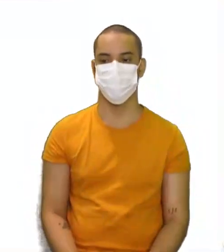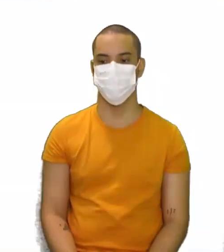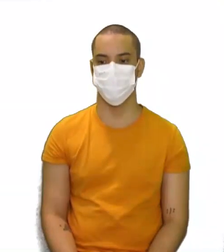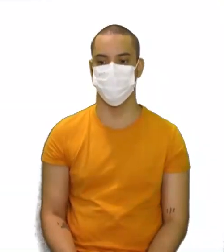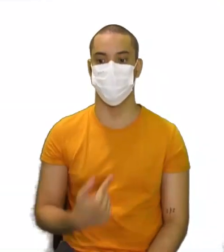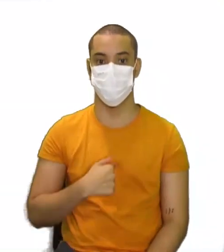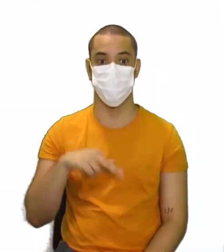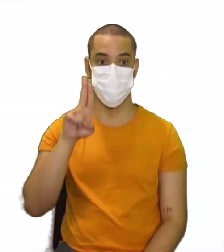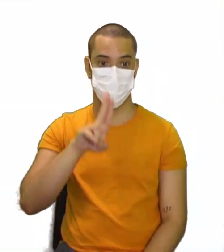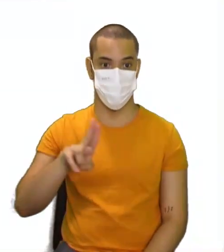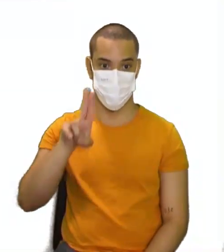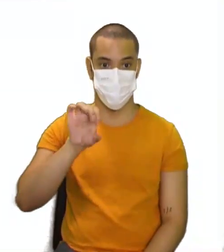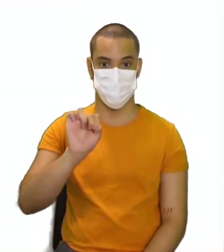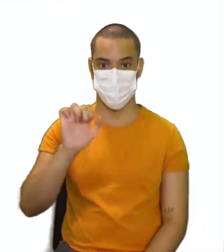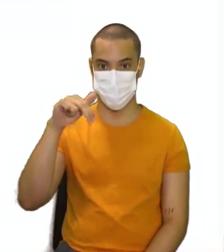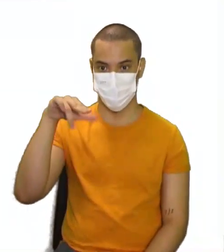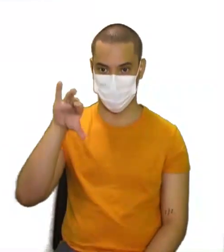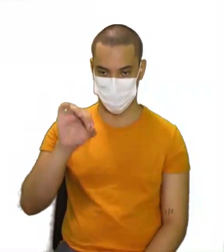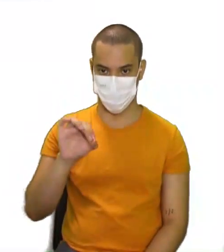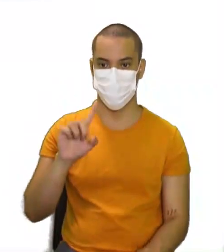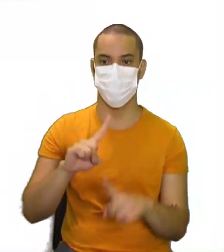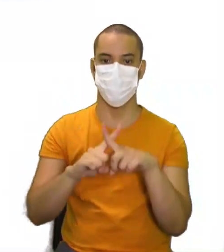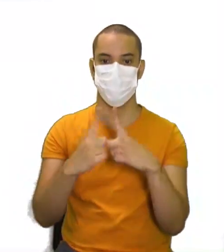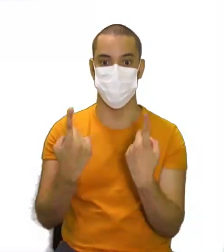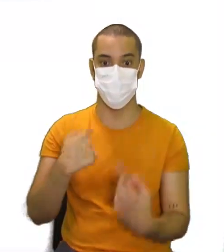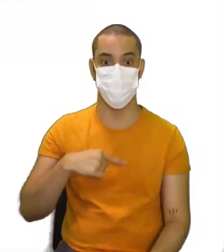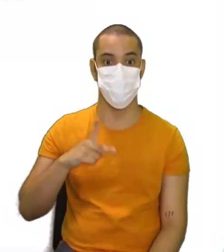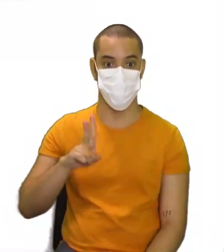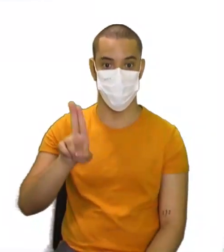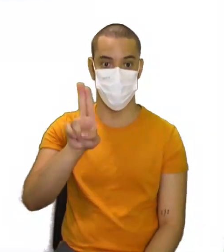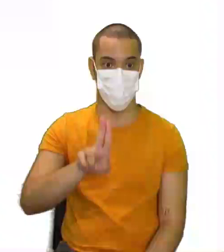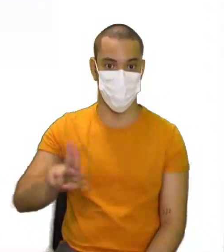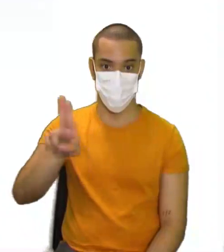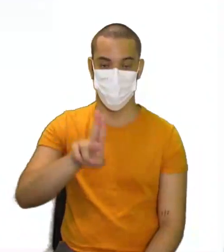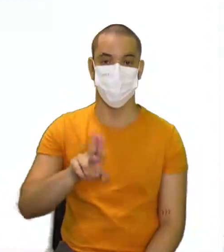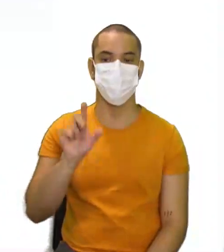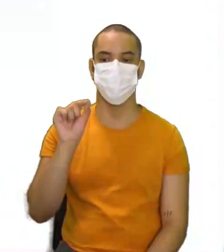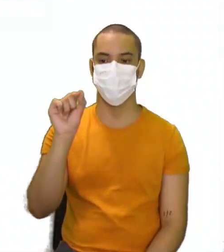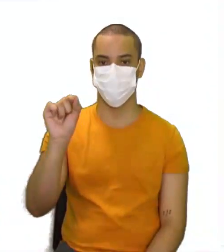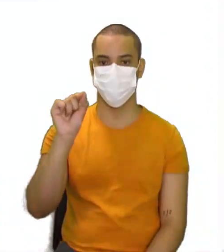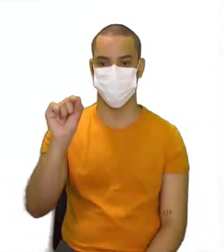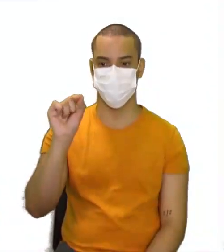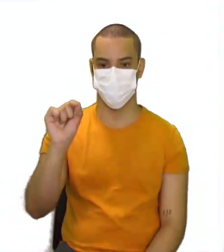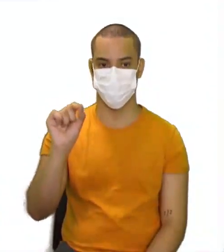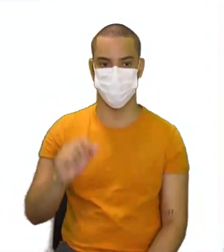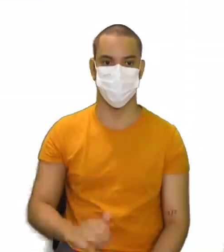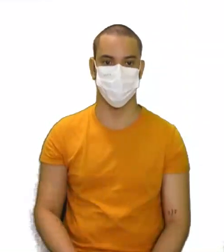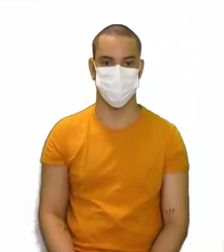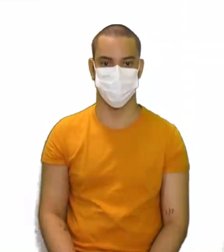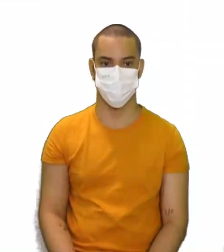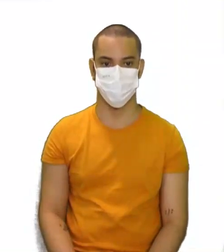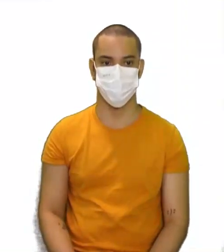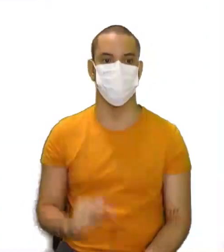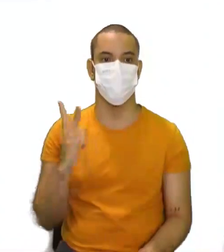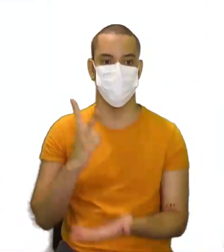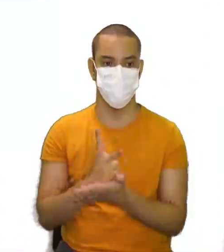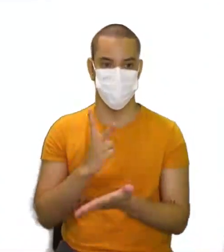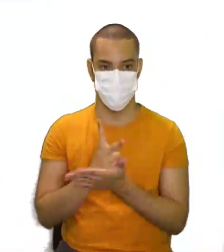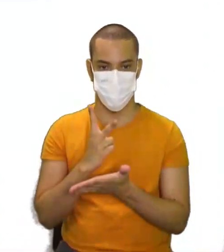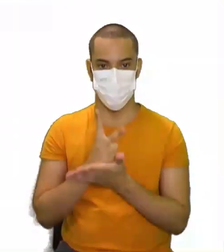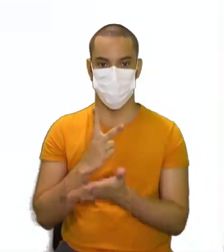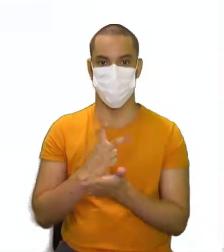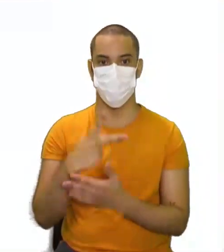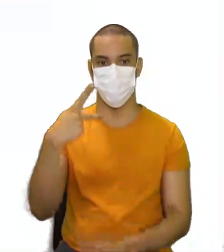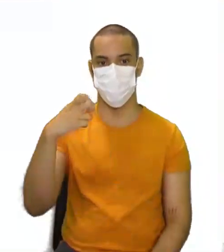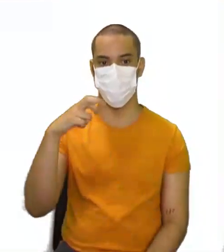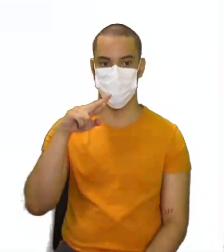usar o seno, certo? Mas continuo usando o que? A direção perpendicular aqui,